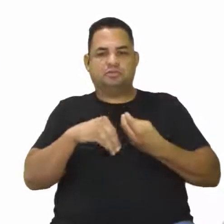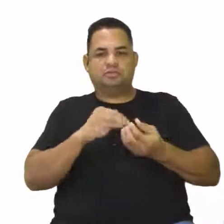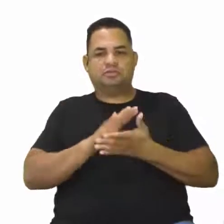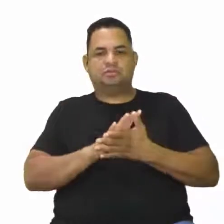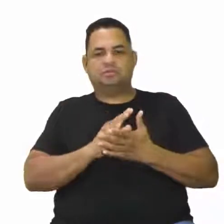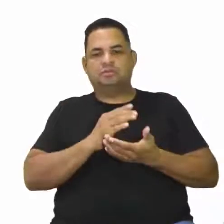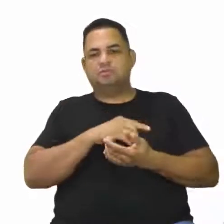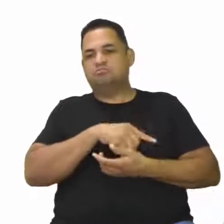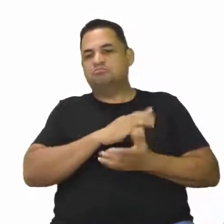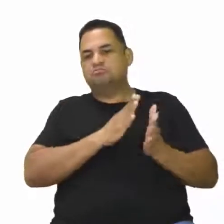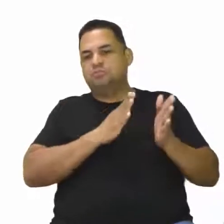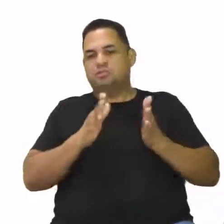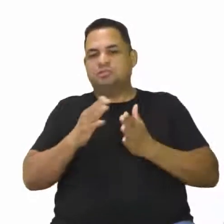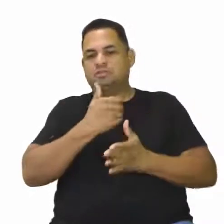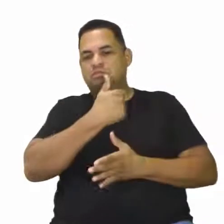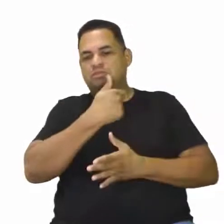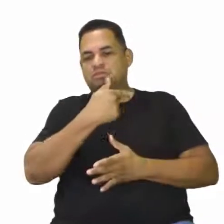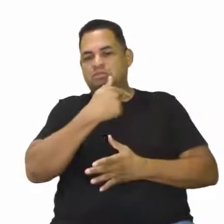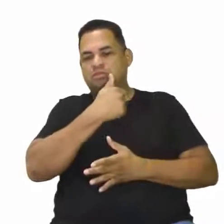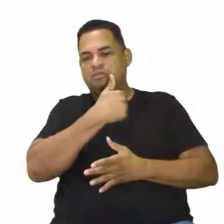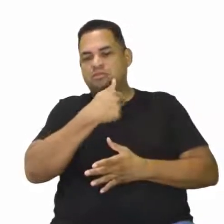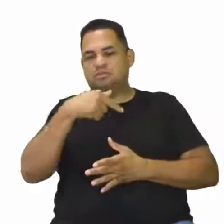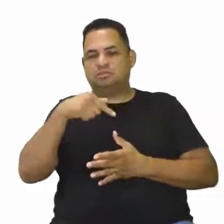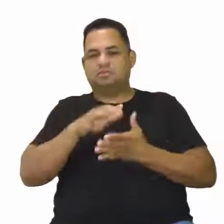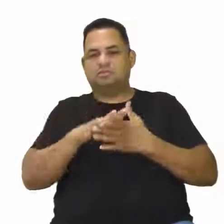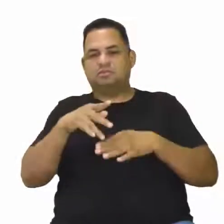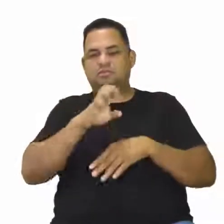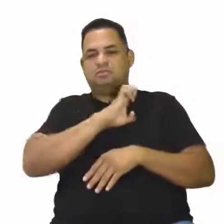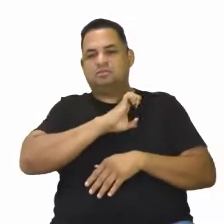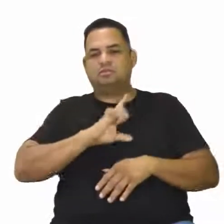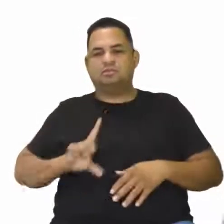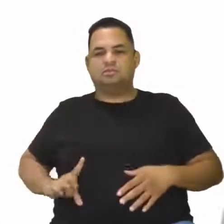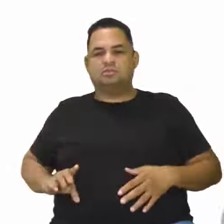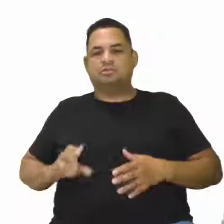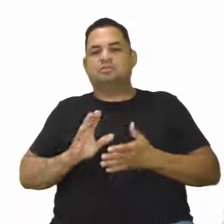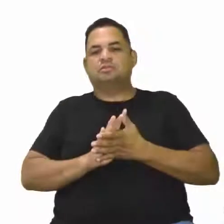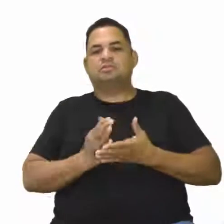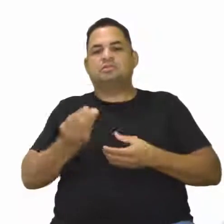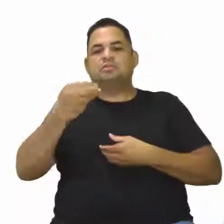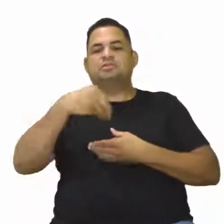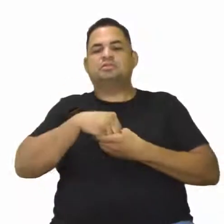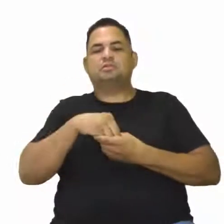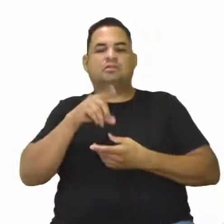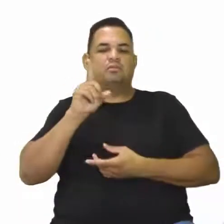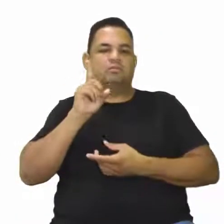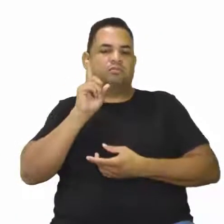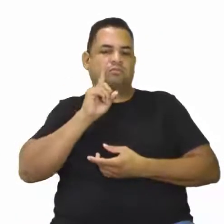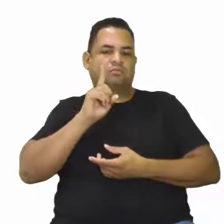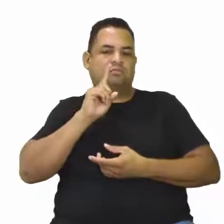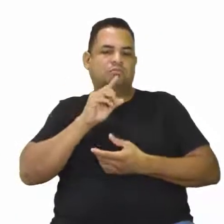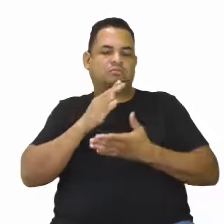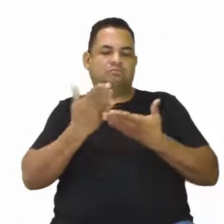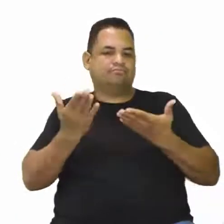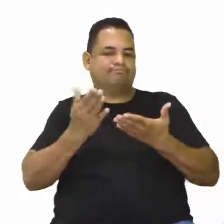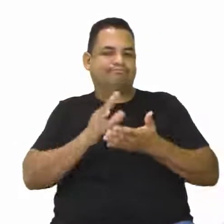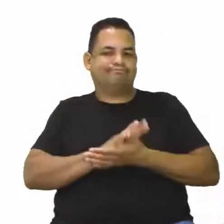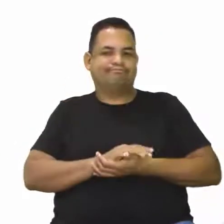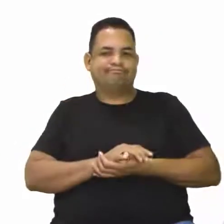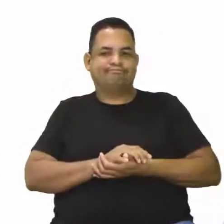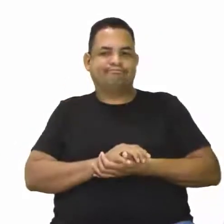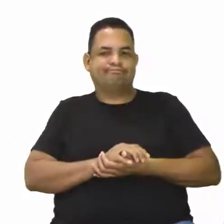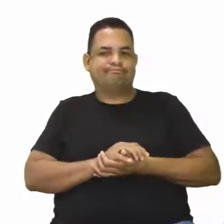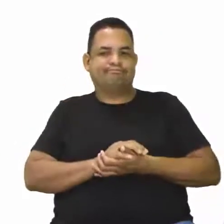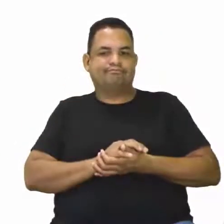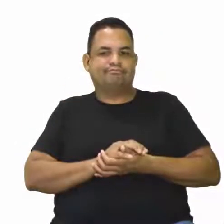Durante 17 anos, o país El Salvador fez parte dos Estados Unidos, assim como Porto